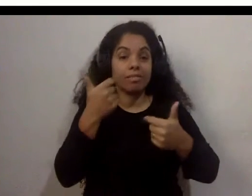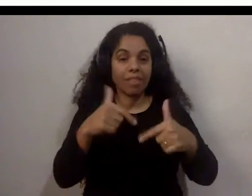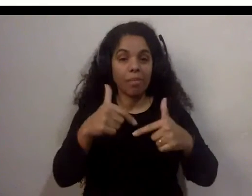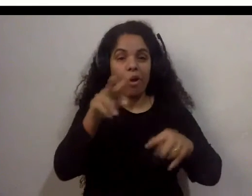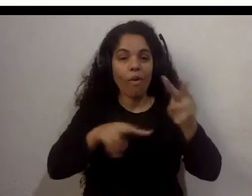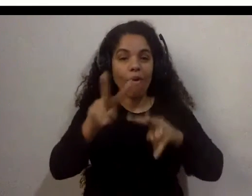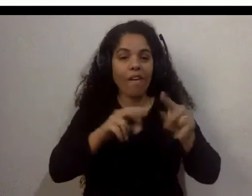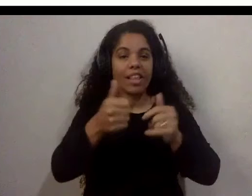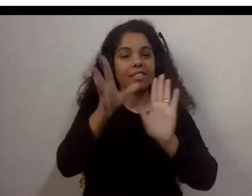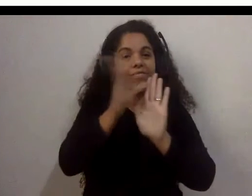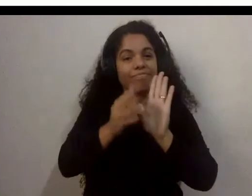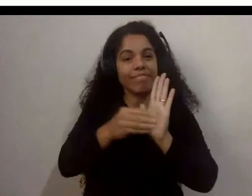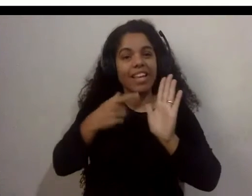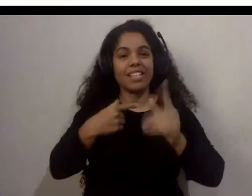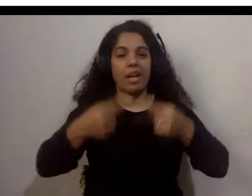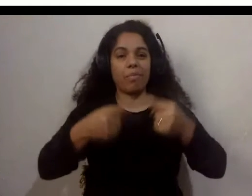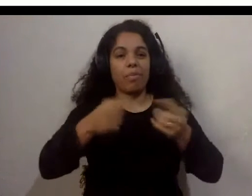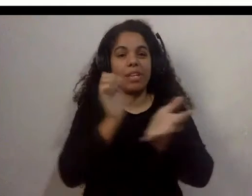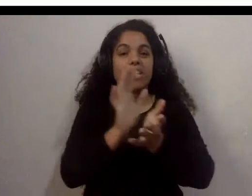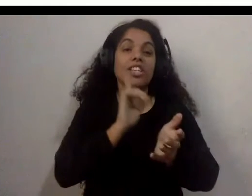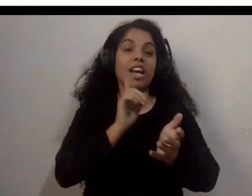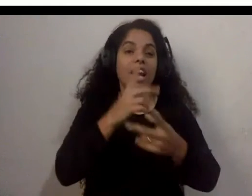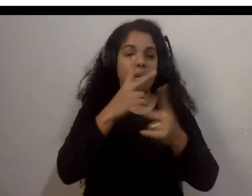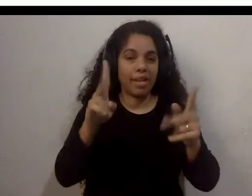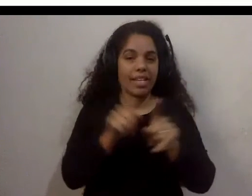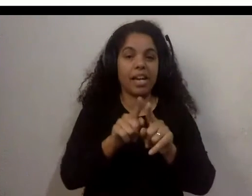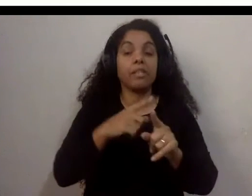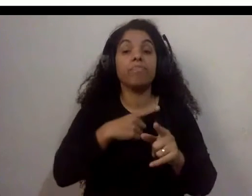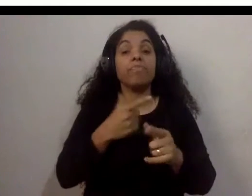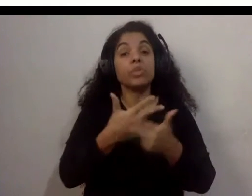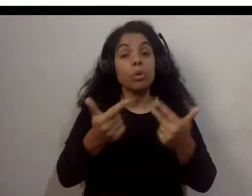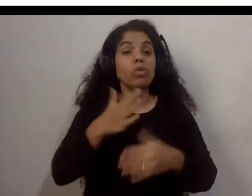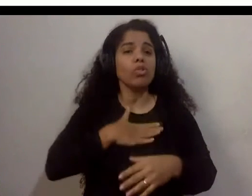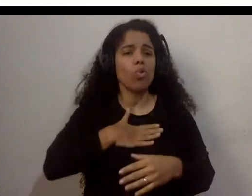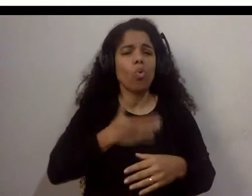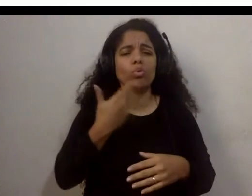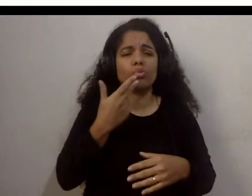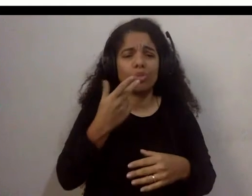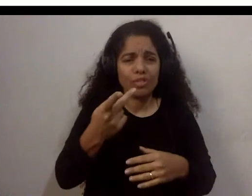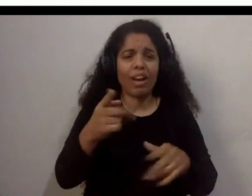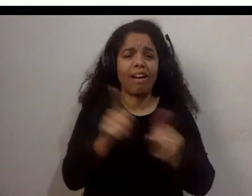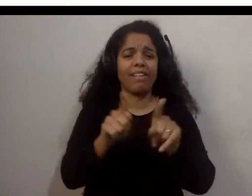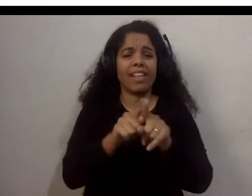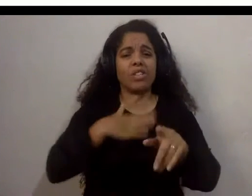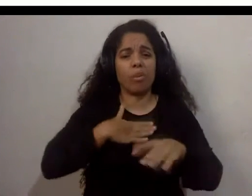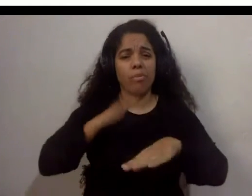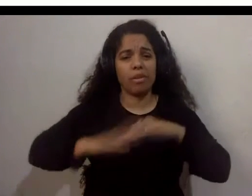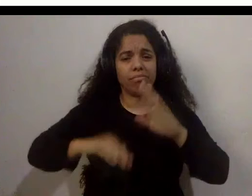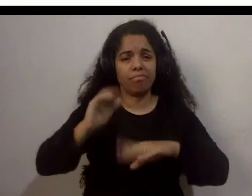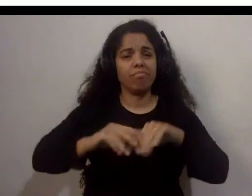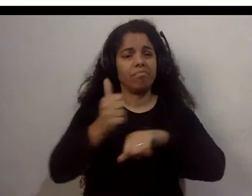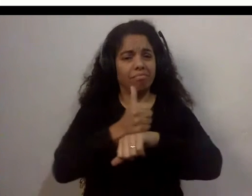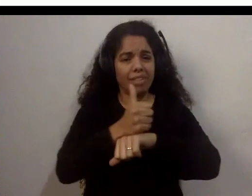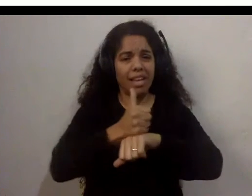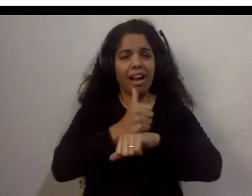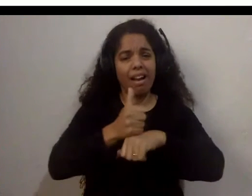política americana. Então, nosso foco todo está nos Estados Unidos. E uma coisa que eu gosto de falar sobre a minha carreira e muito do